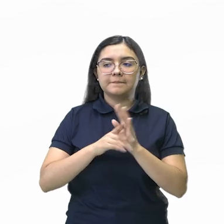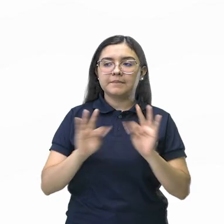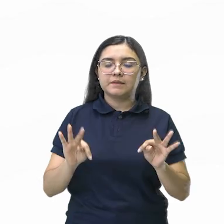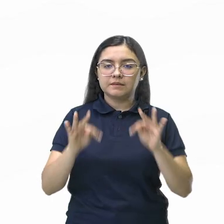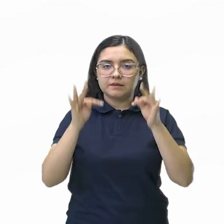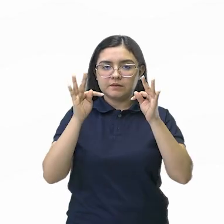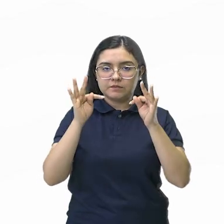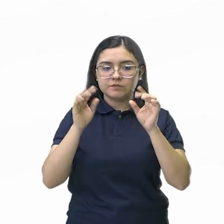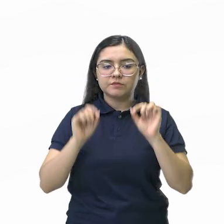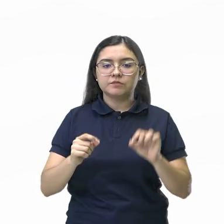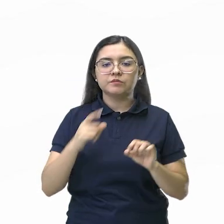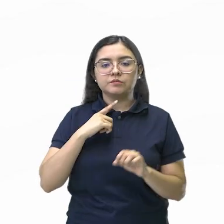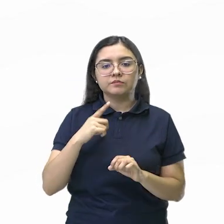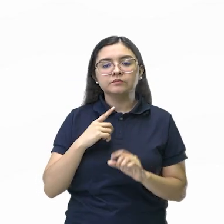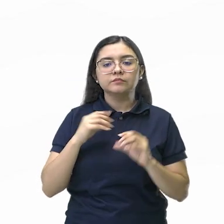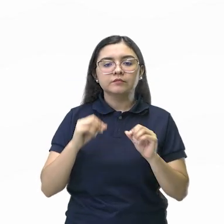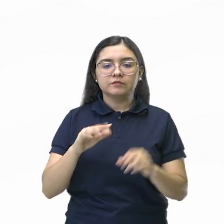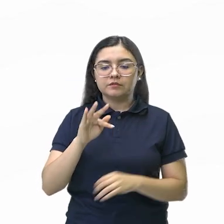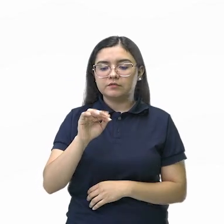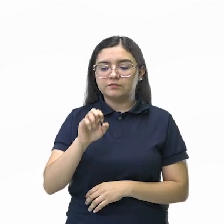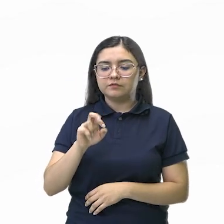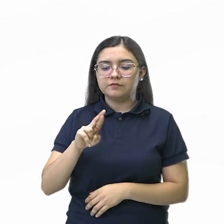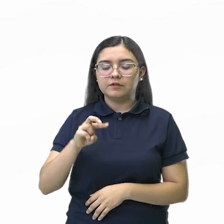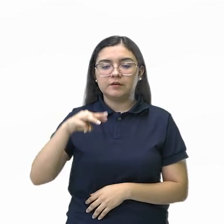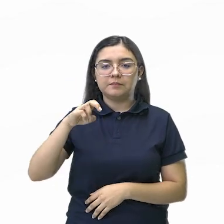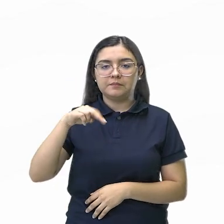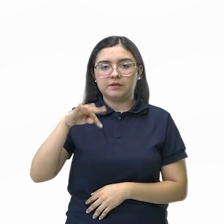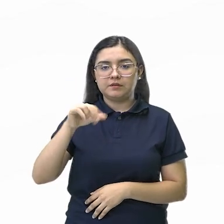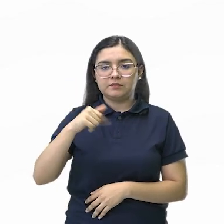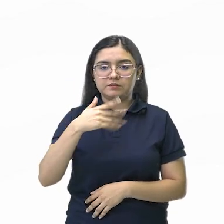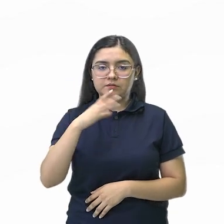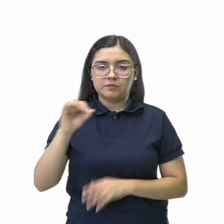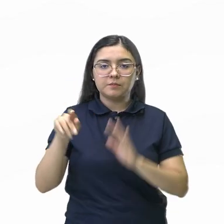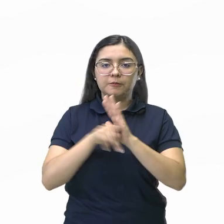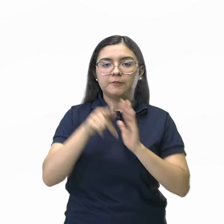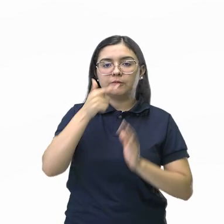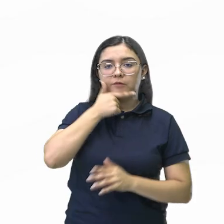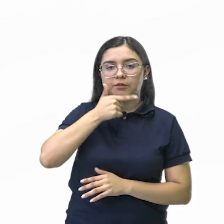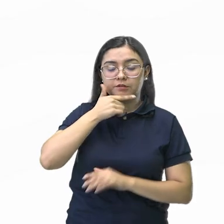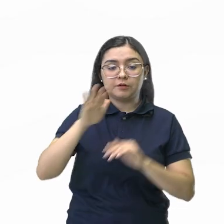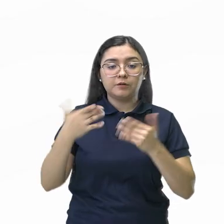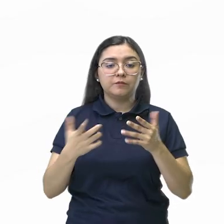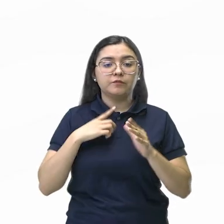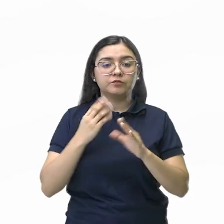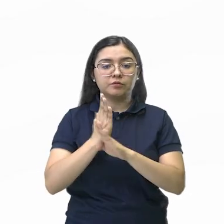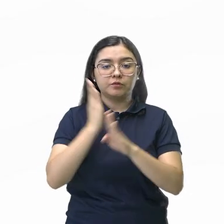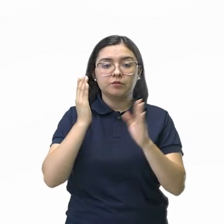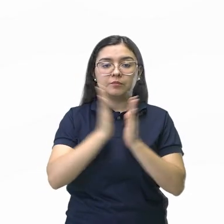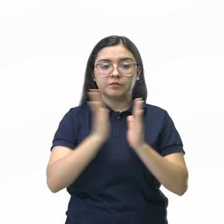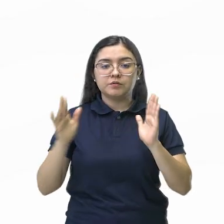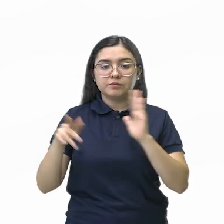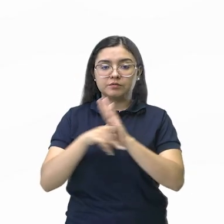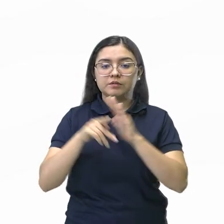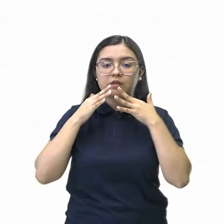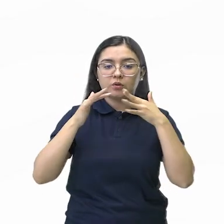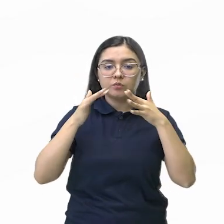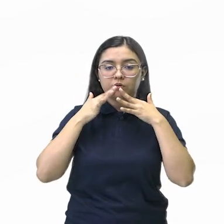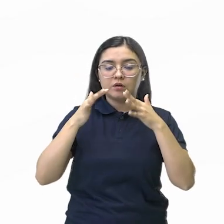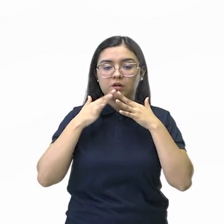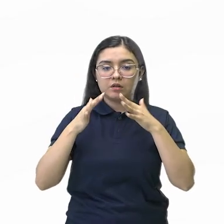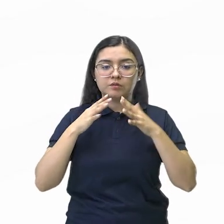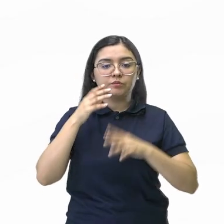da fermentação do queijo. E assim foi descoberto o processo natural, né, de fermentação do